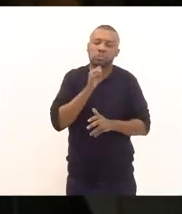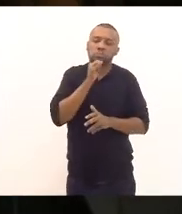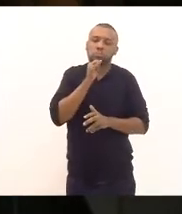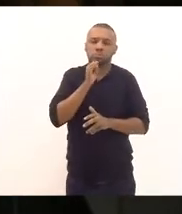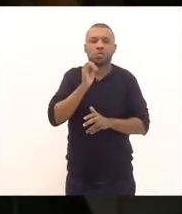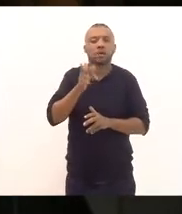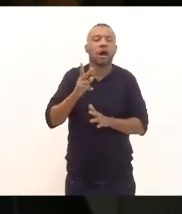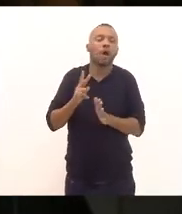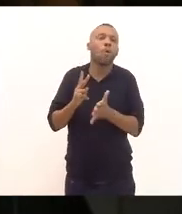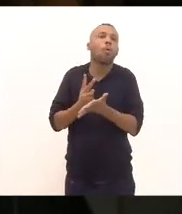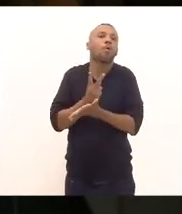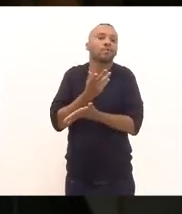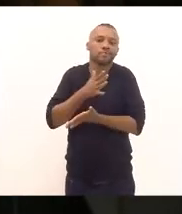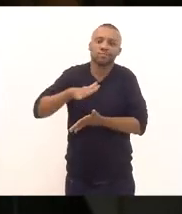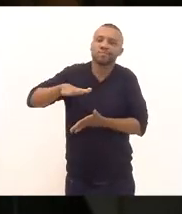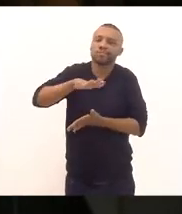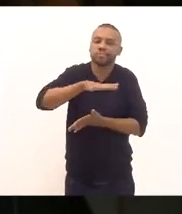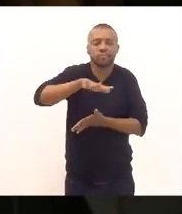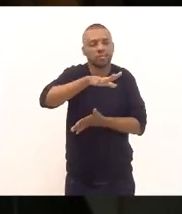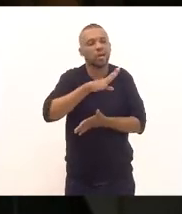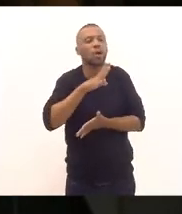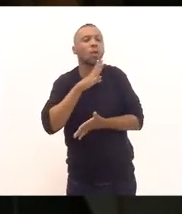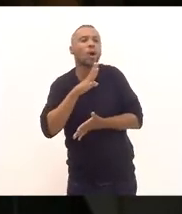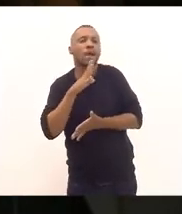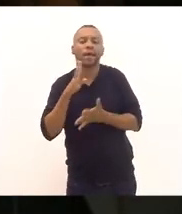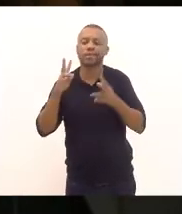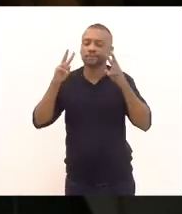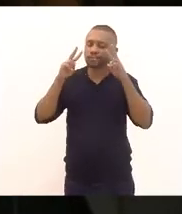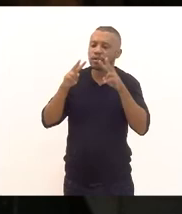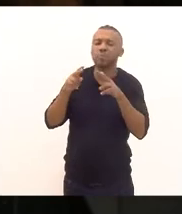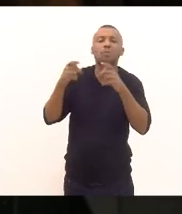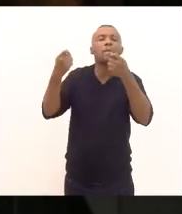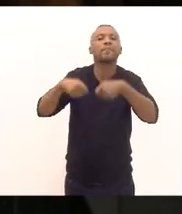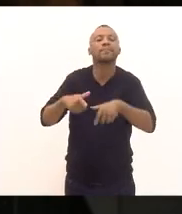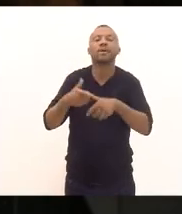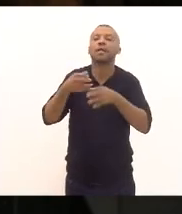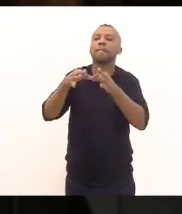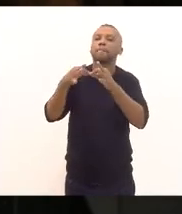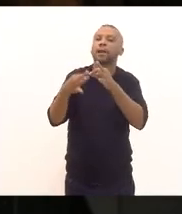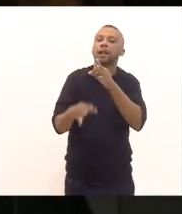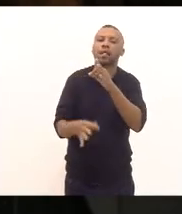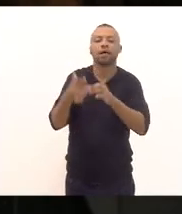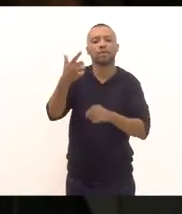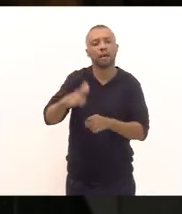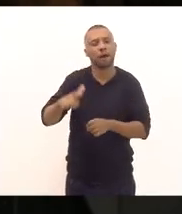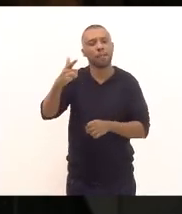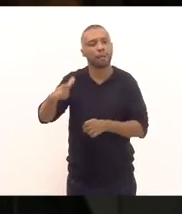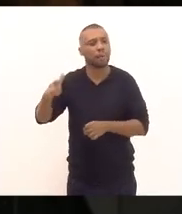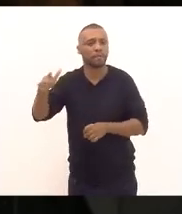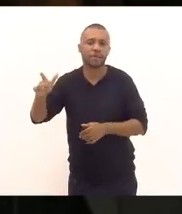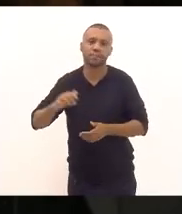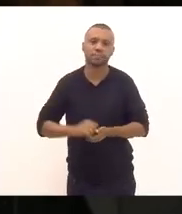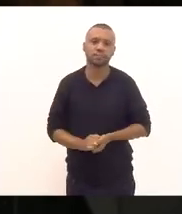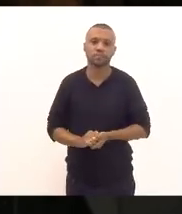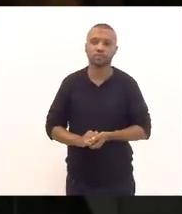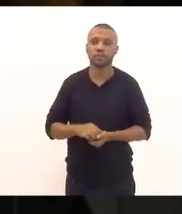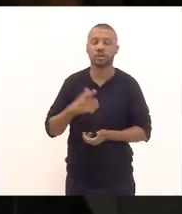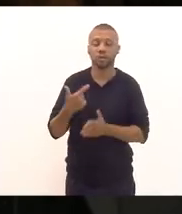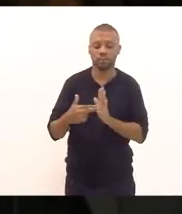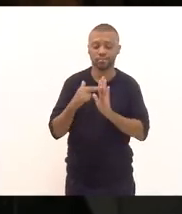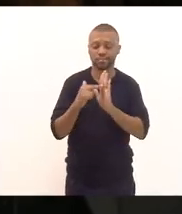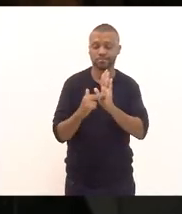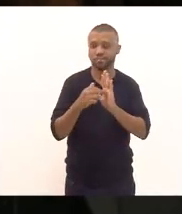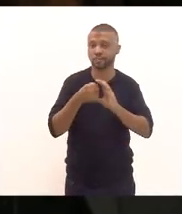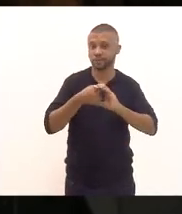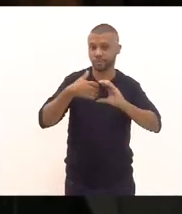acontecendo Eu sou conhece não precisas aqui para repetindo Então esse critério